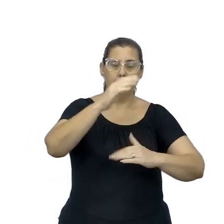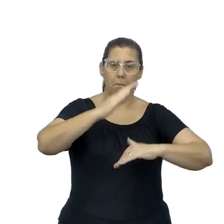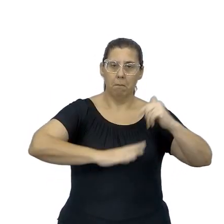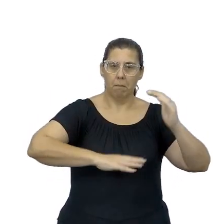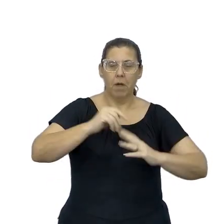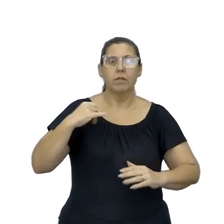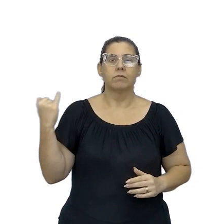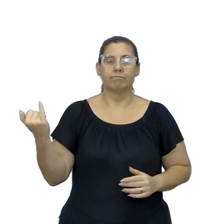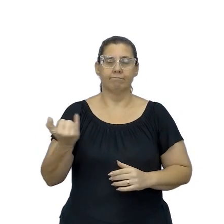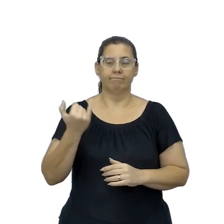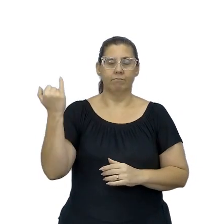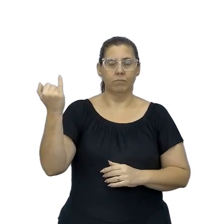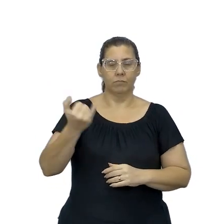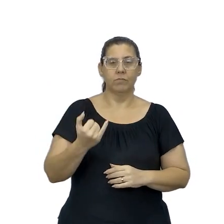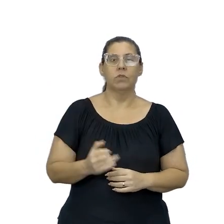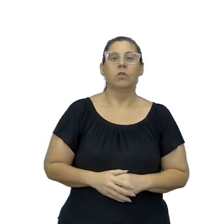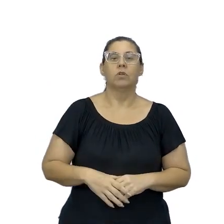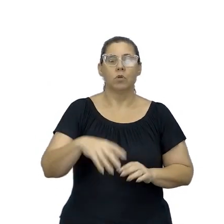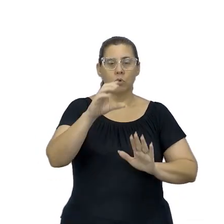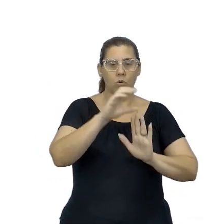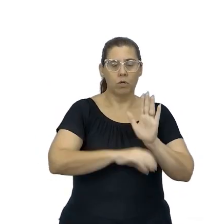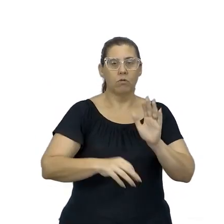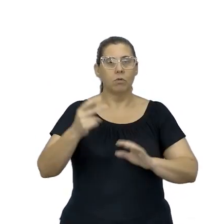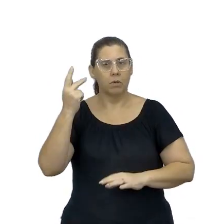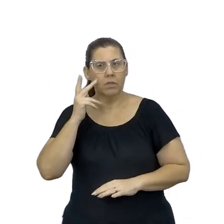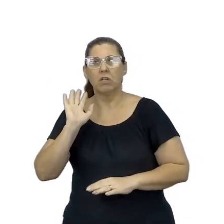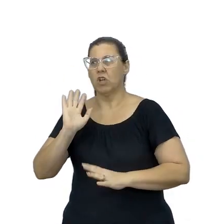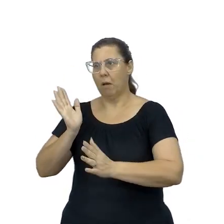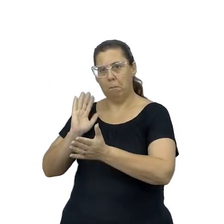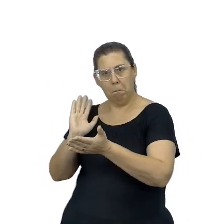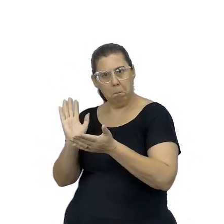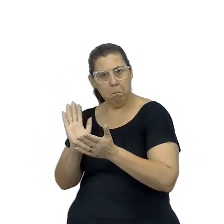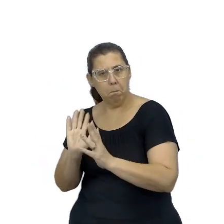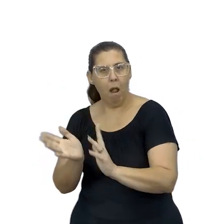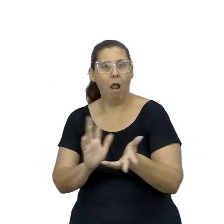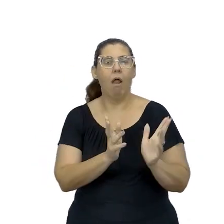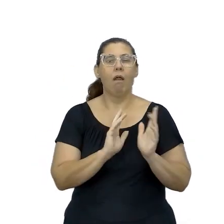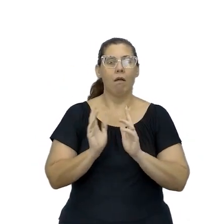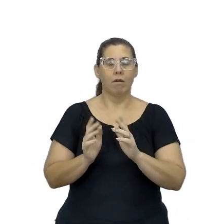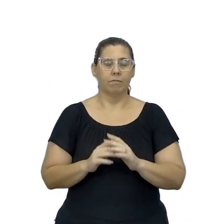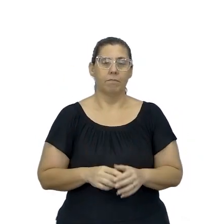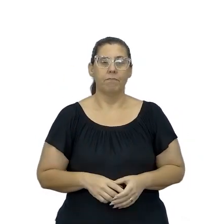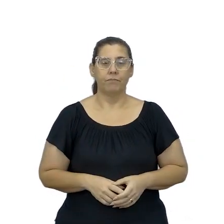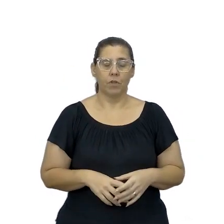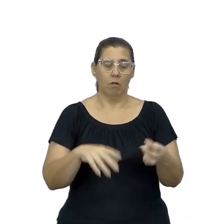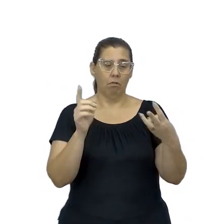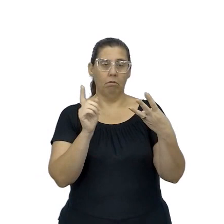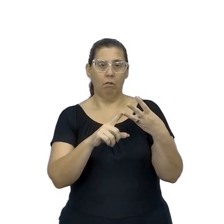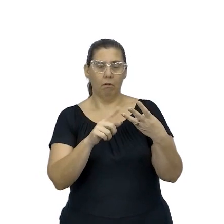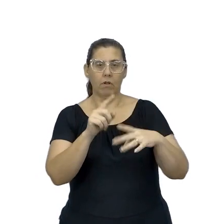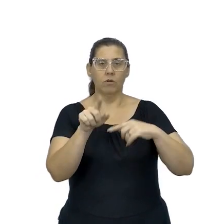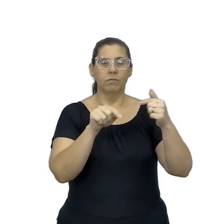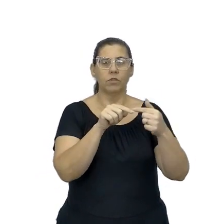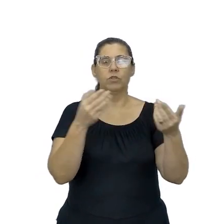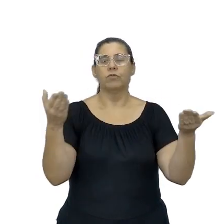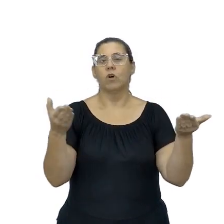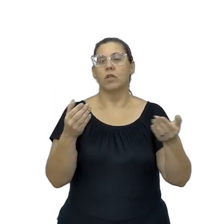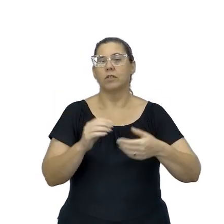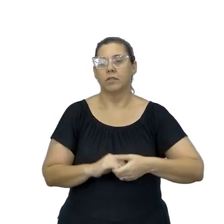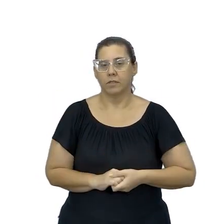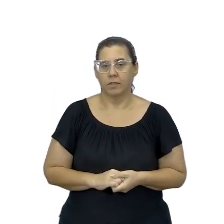essenciais do currículo paulista, que a gente também vem conversando aí já há um tempinho. Nosso terceiro objetivo do dia